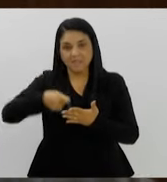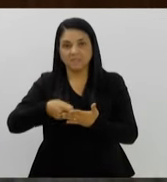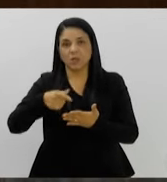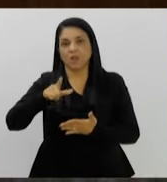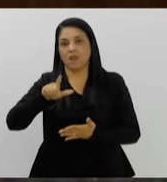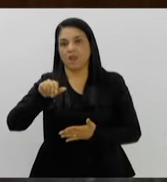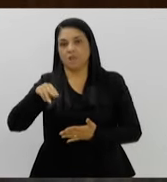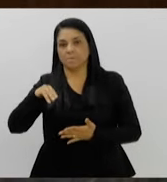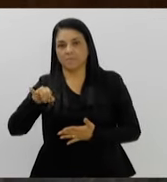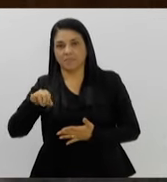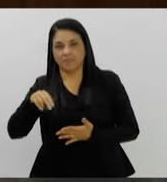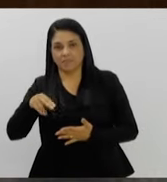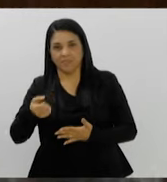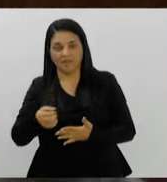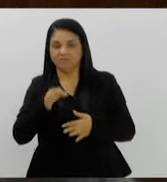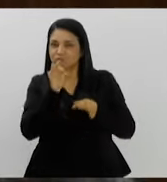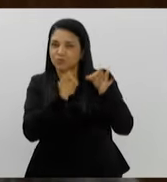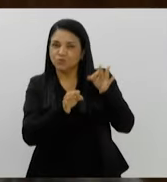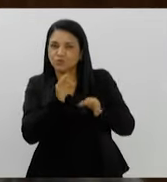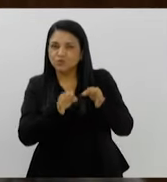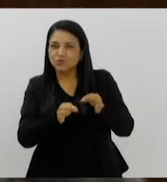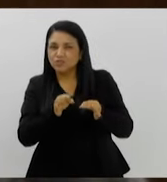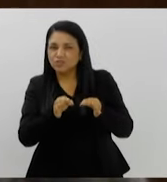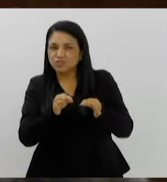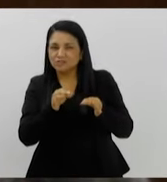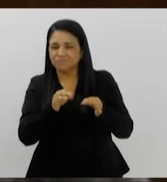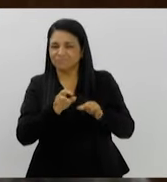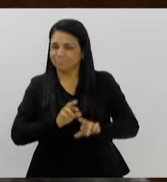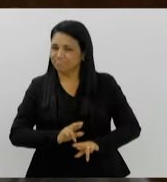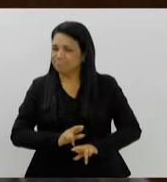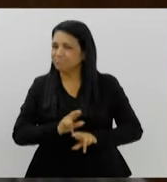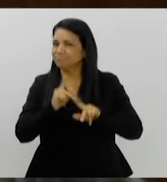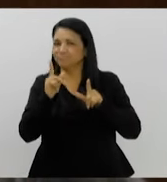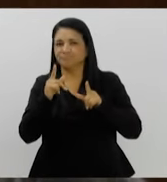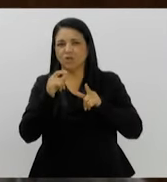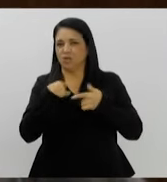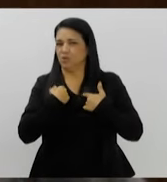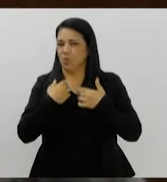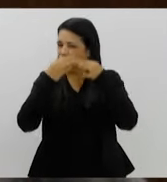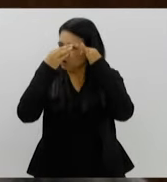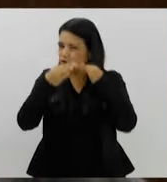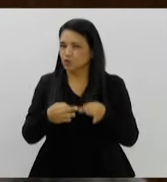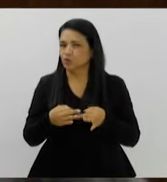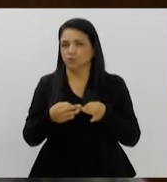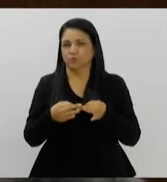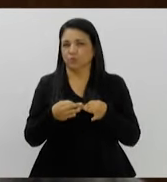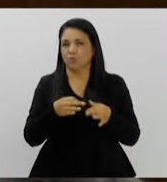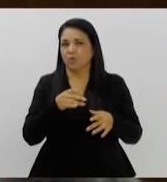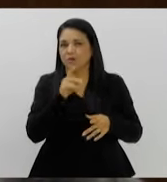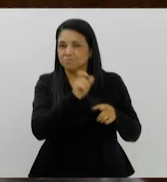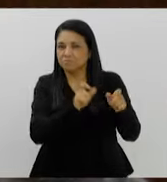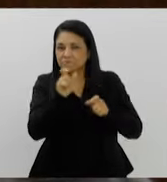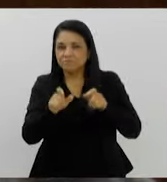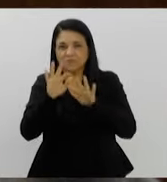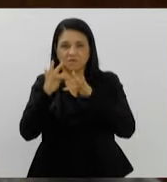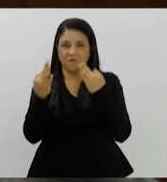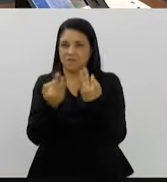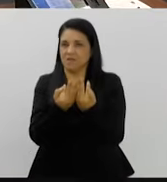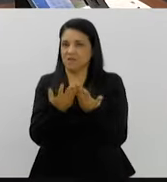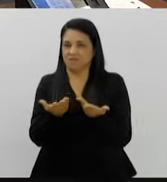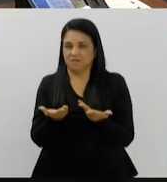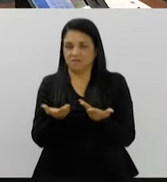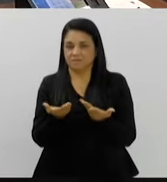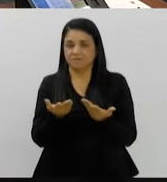justiça não se faz desta forma não foi e não está sendo justa com aqueles que mais precisam muito obrigado presidente Presidente